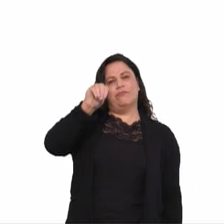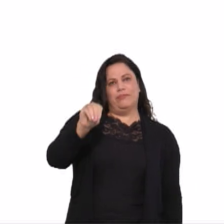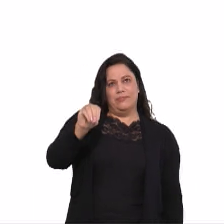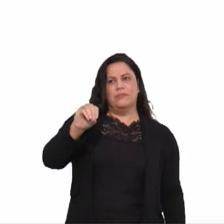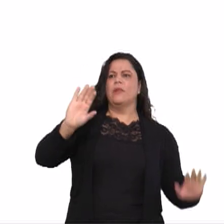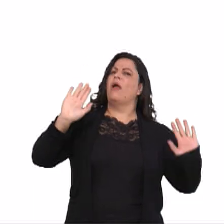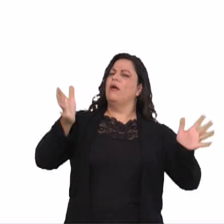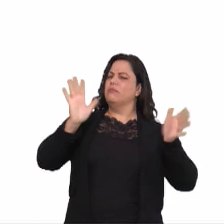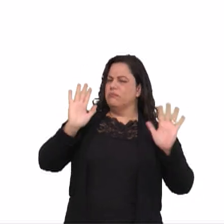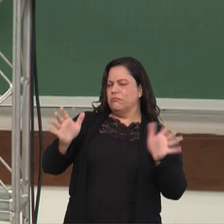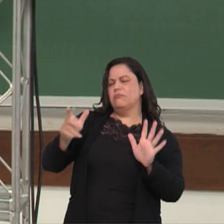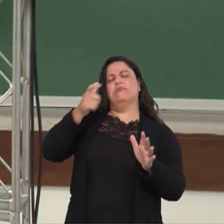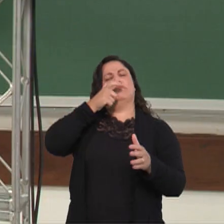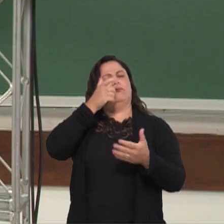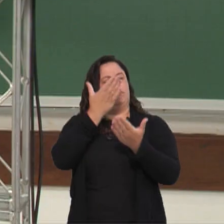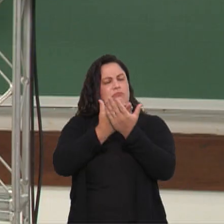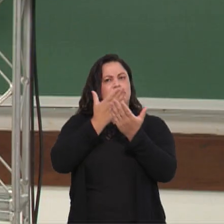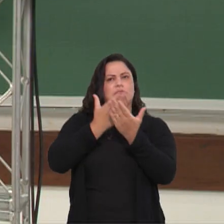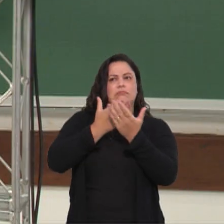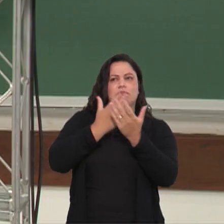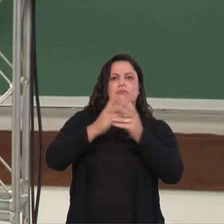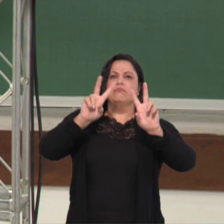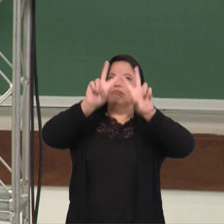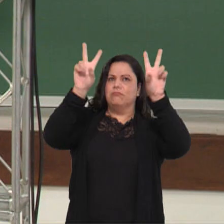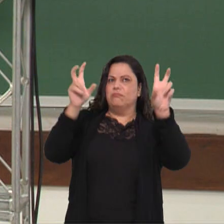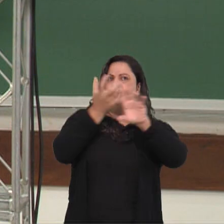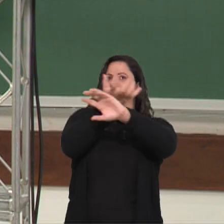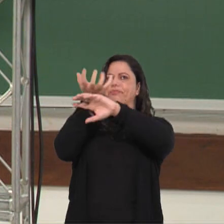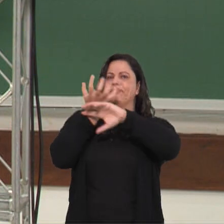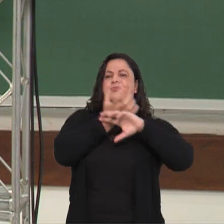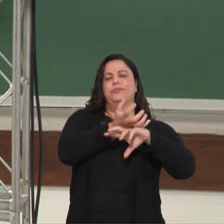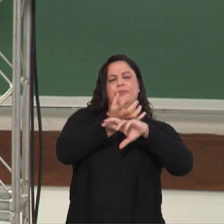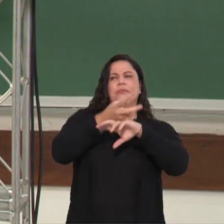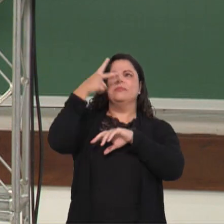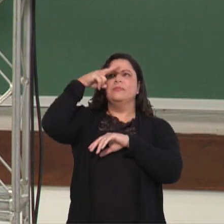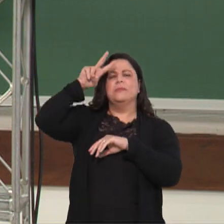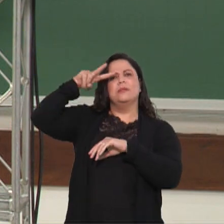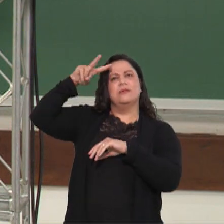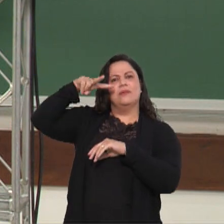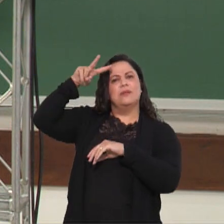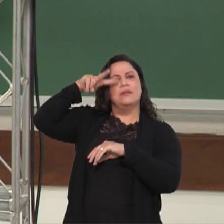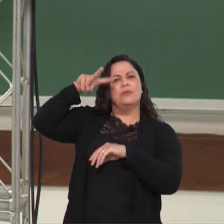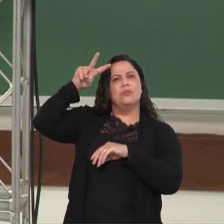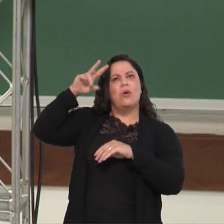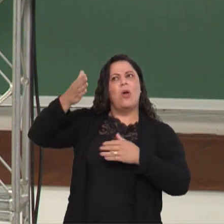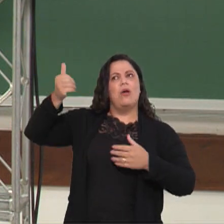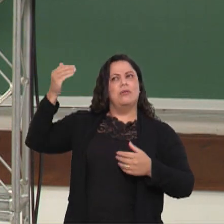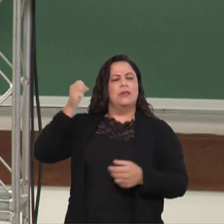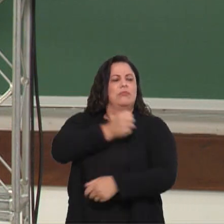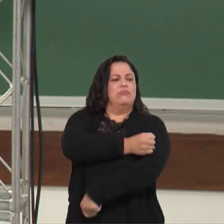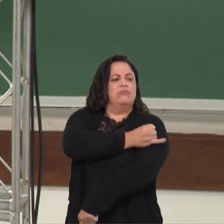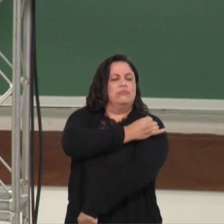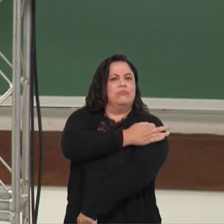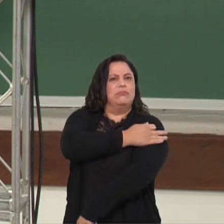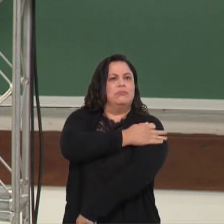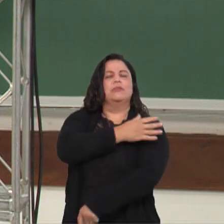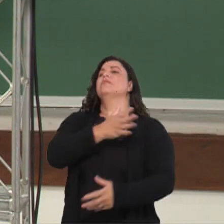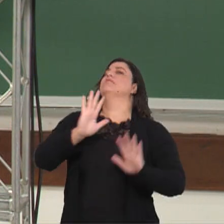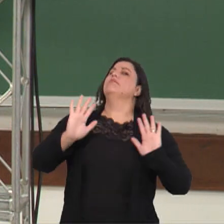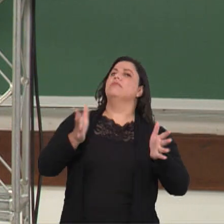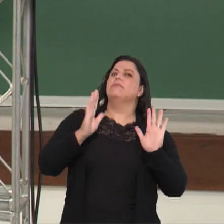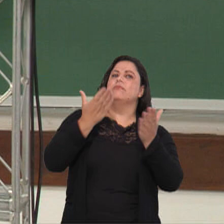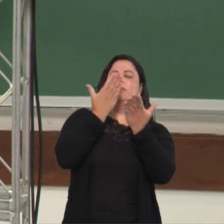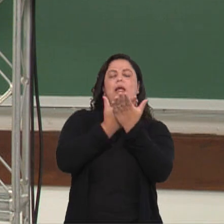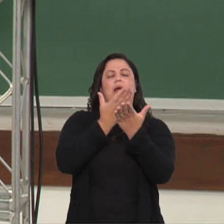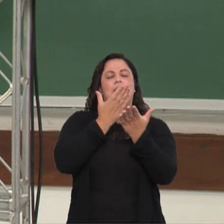conteúdo em algum momento, principalmente da disciplina de História, lá no ensino fundamental. Nessa aula, nós